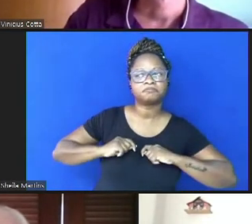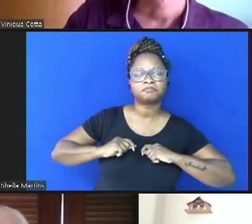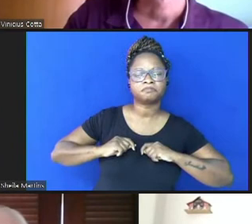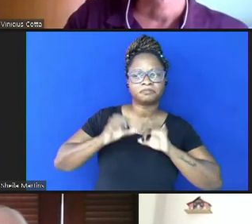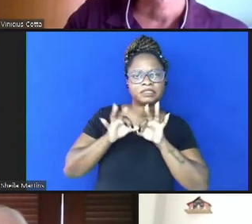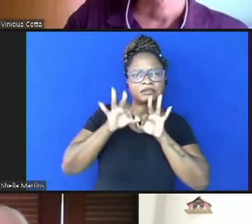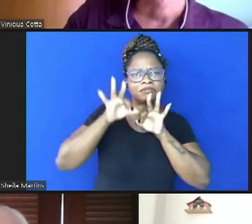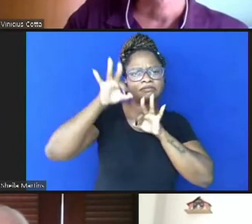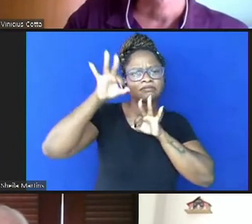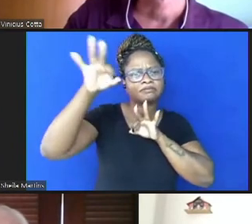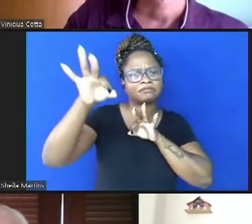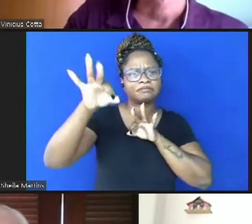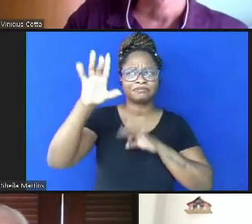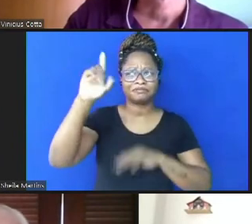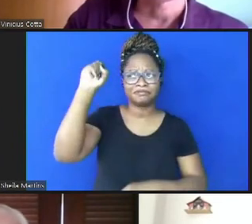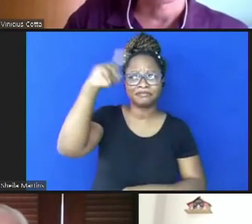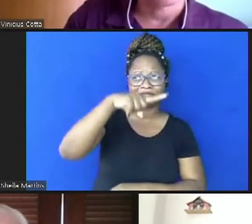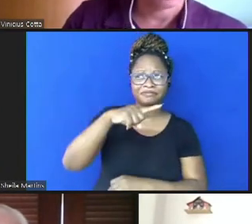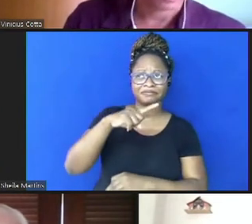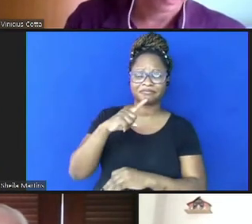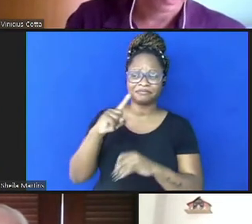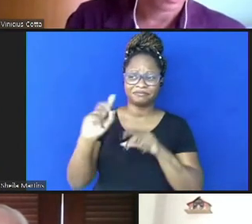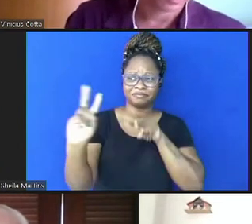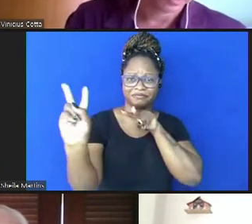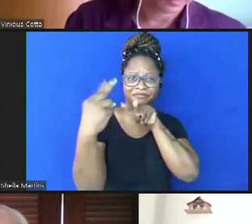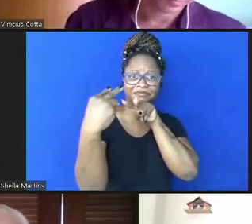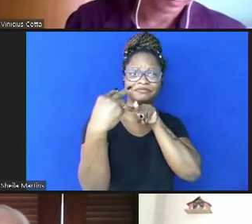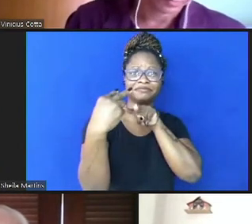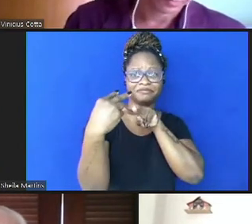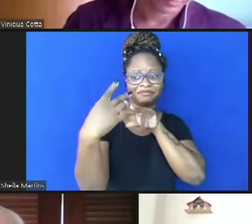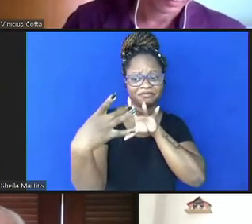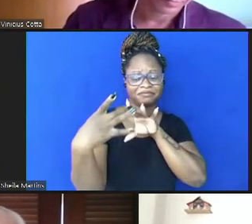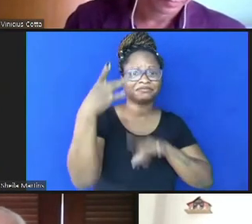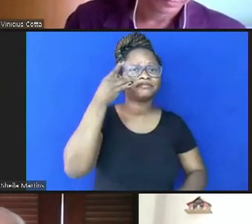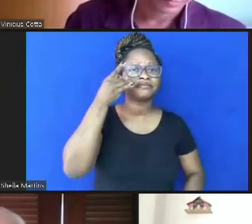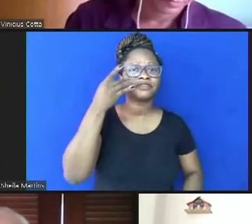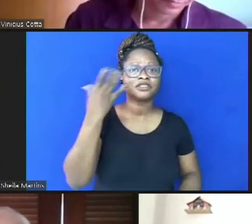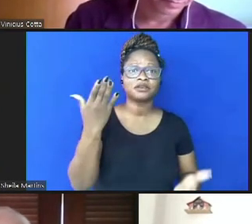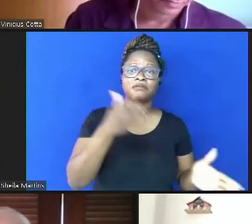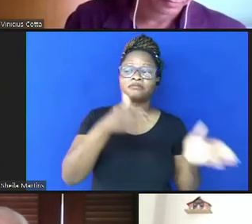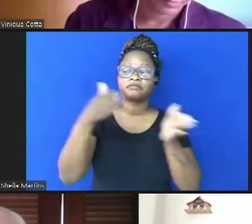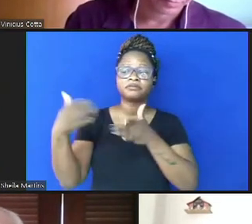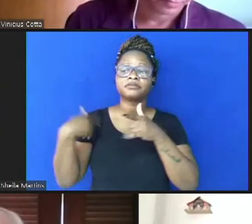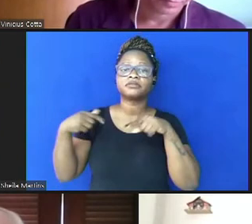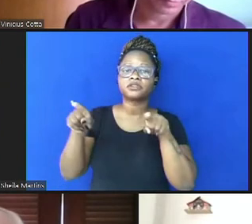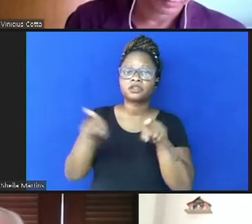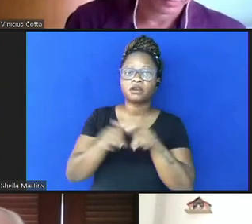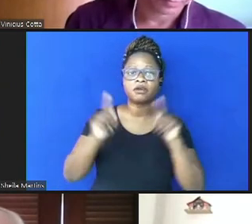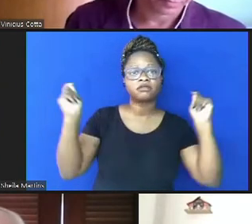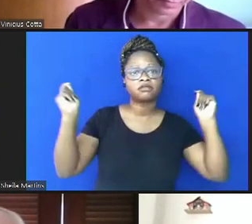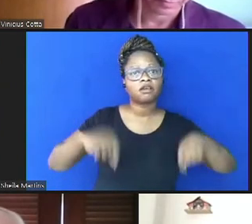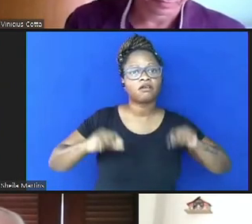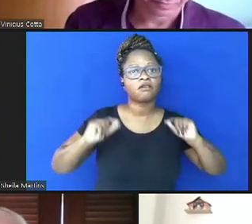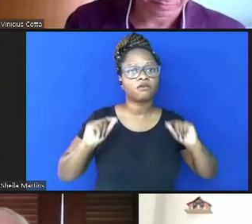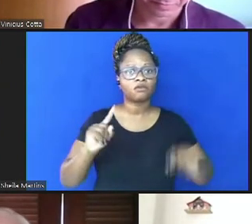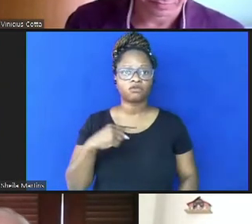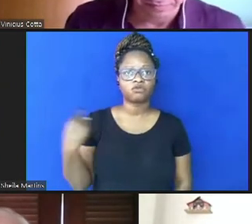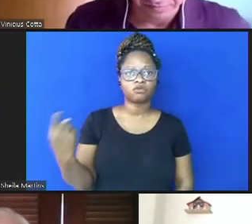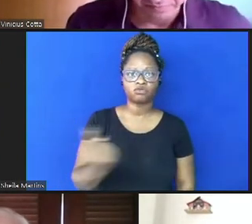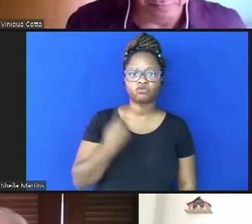essas dificuldades de estarmos presencialmente, e, por outro lado, abriu essa possibilidade da gente